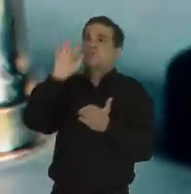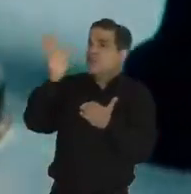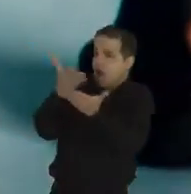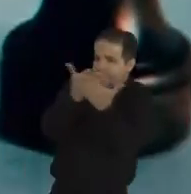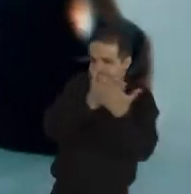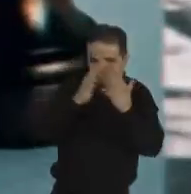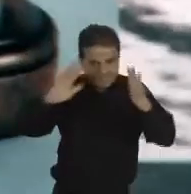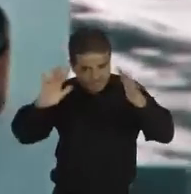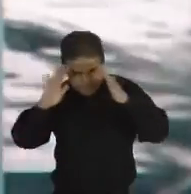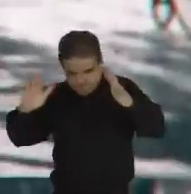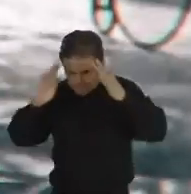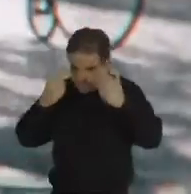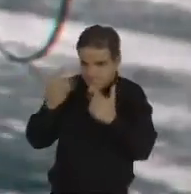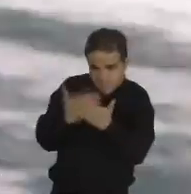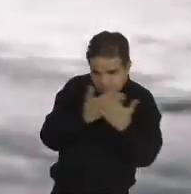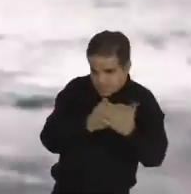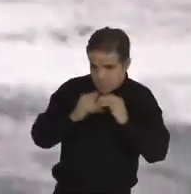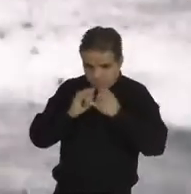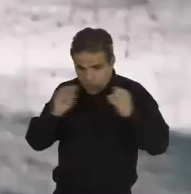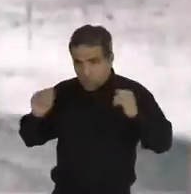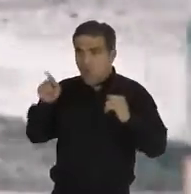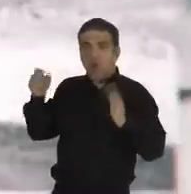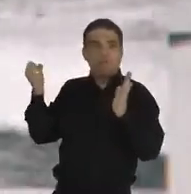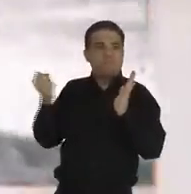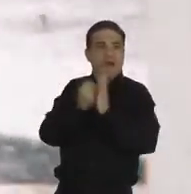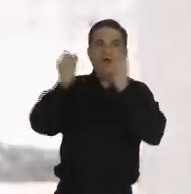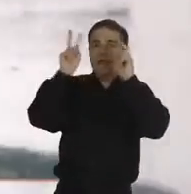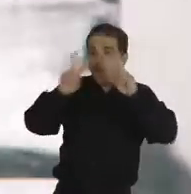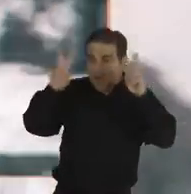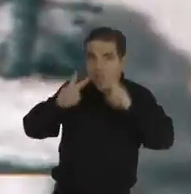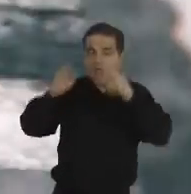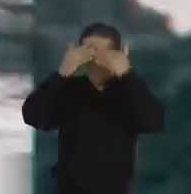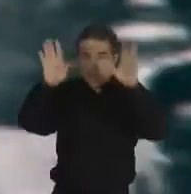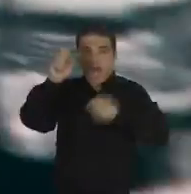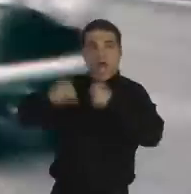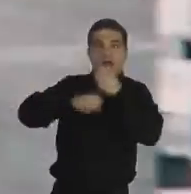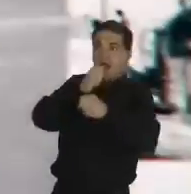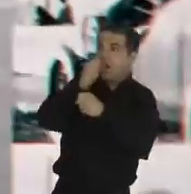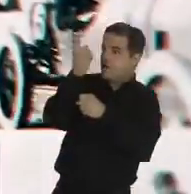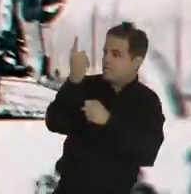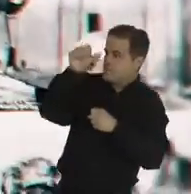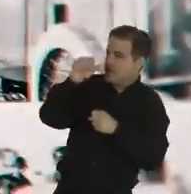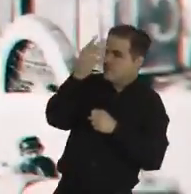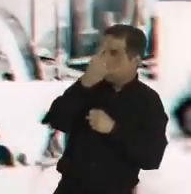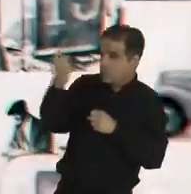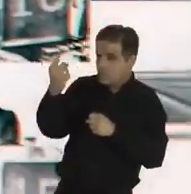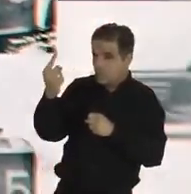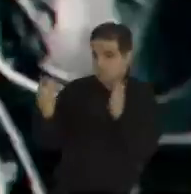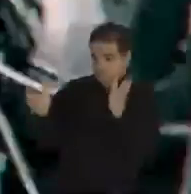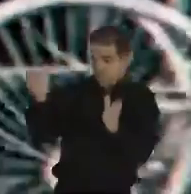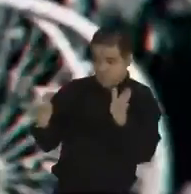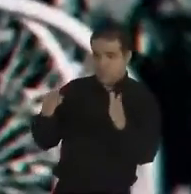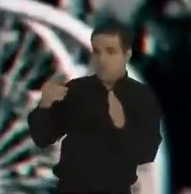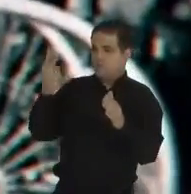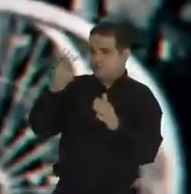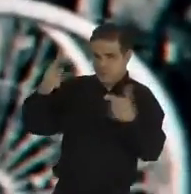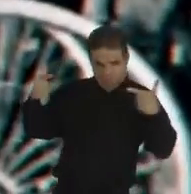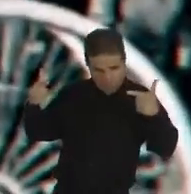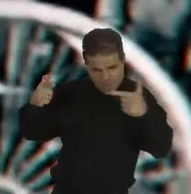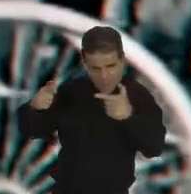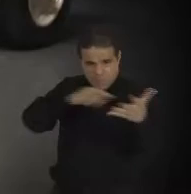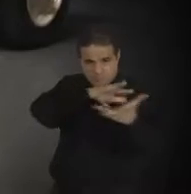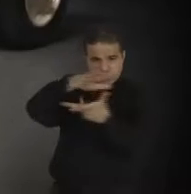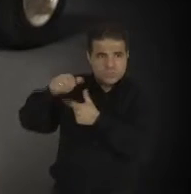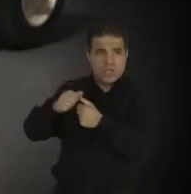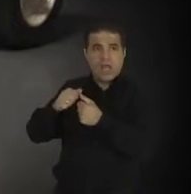uso desse tipo de energia olha que marca visionária em 1941 em plena segunda guerra mundial a gente